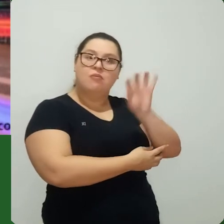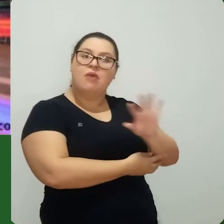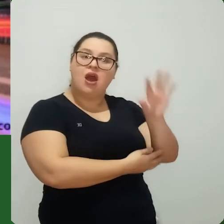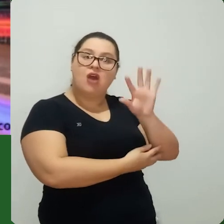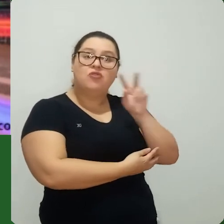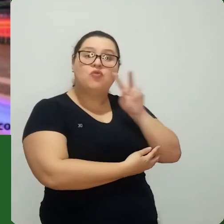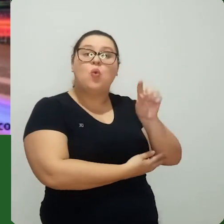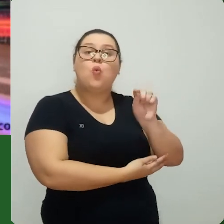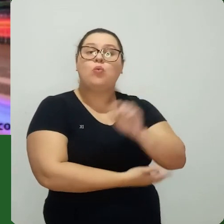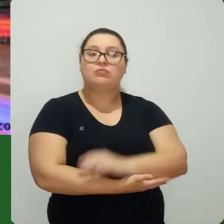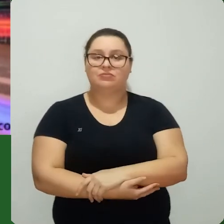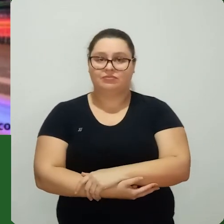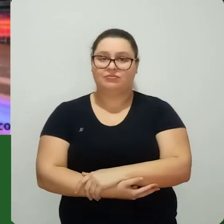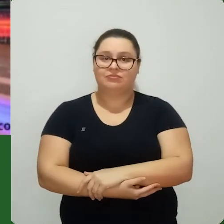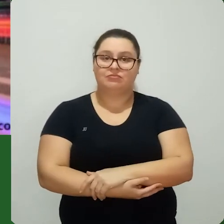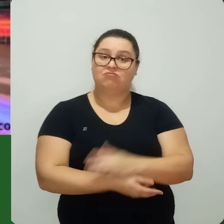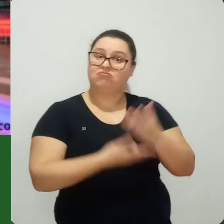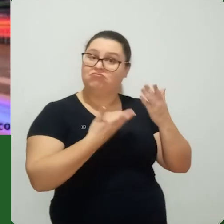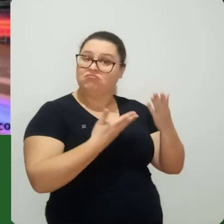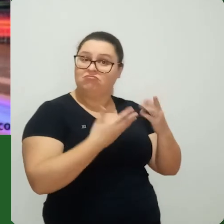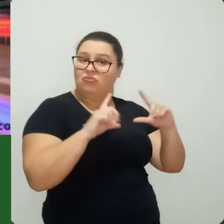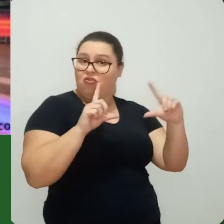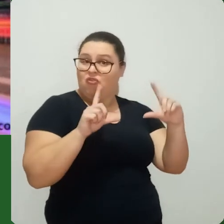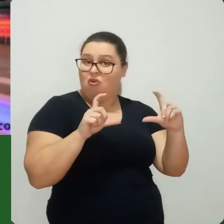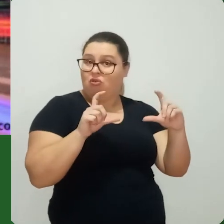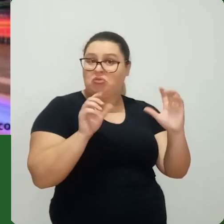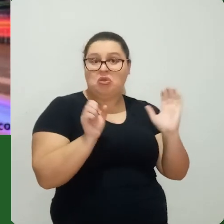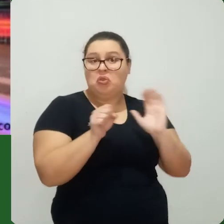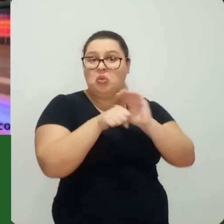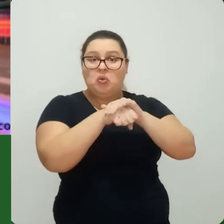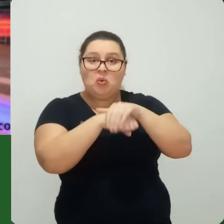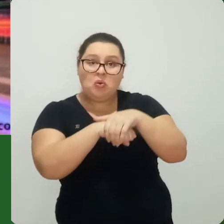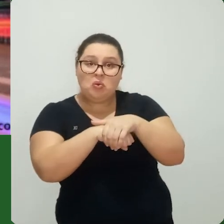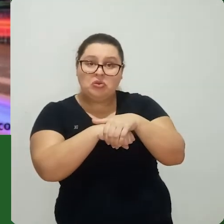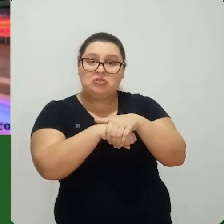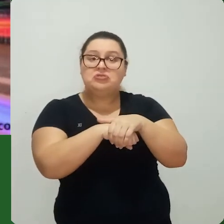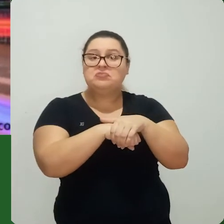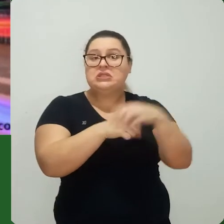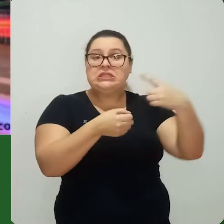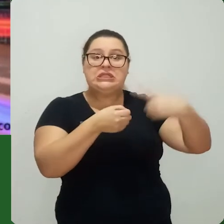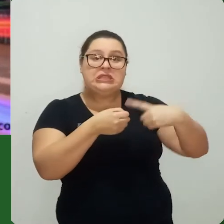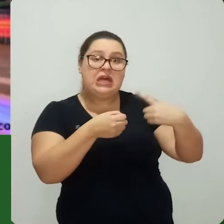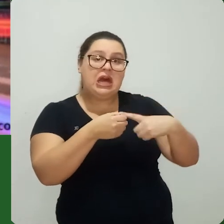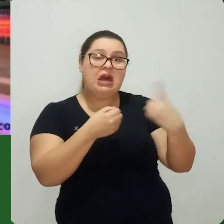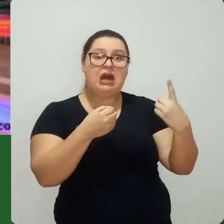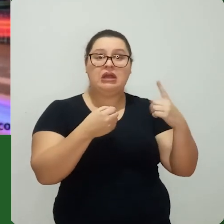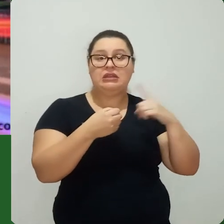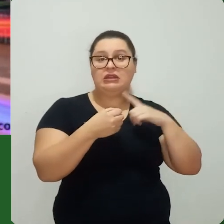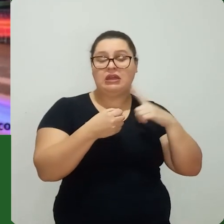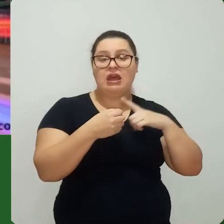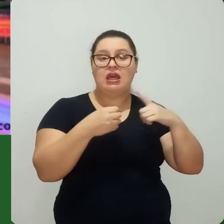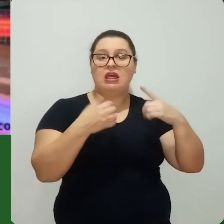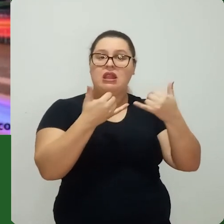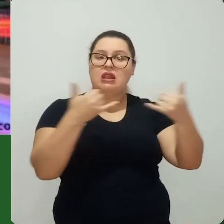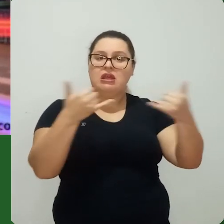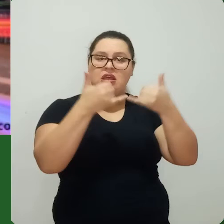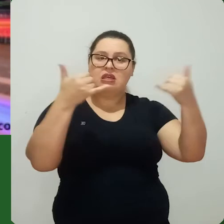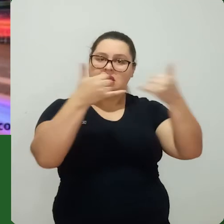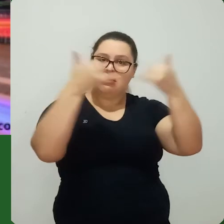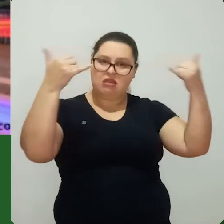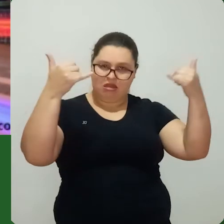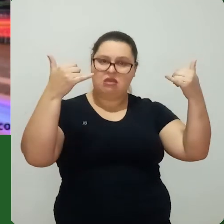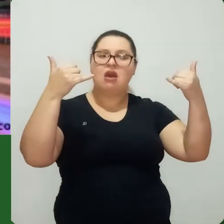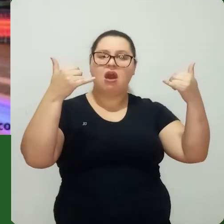imagem, o que a gente enxerga? Essa é uma fotografia feita à noite em uma cidade. A imagem possui várias linhas paralelas